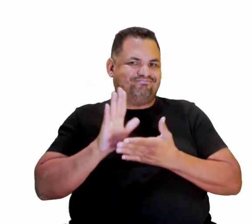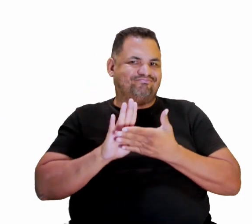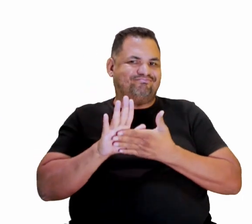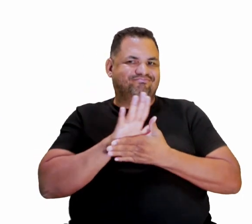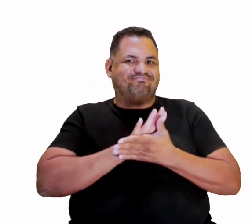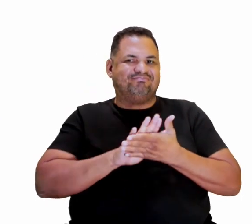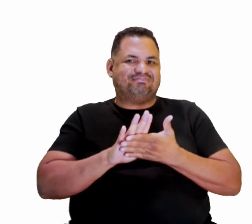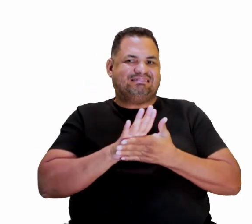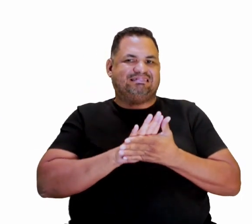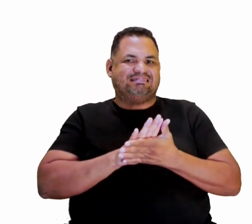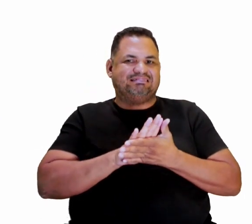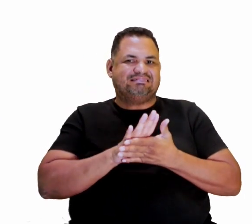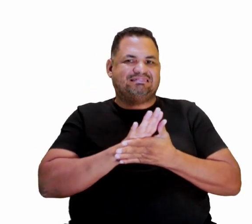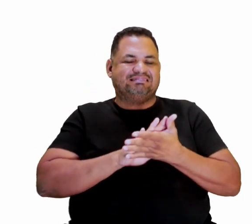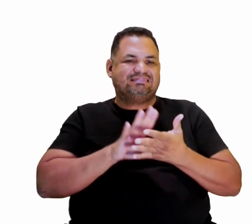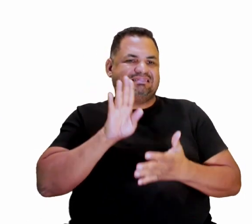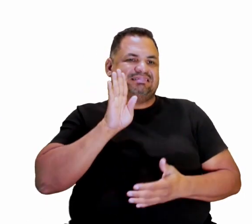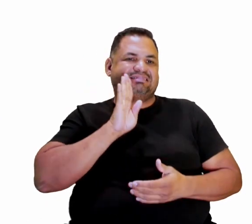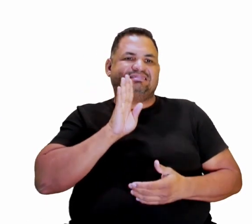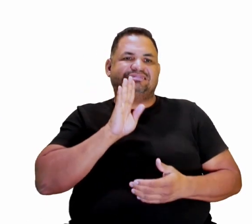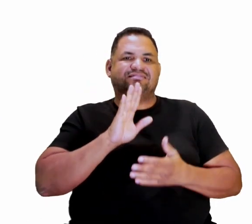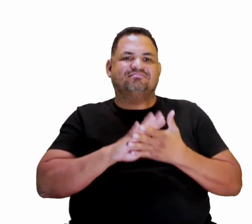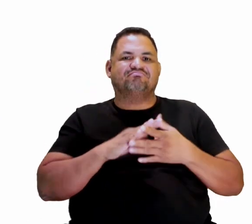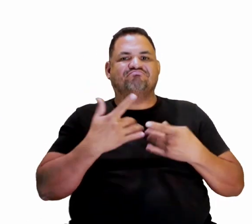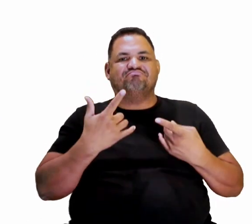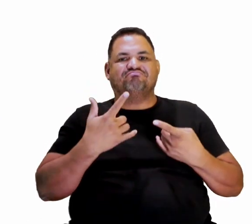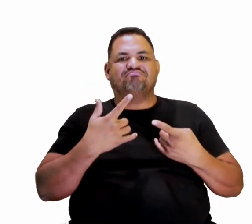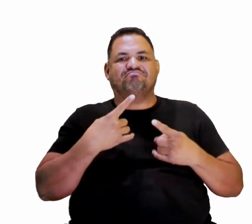muito mal, principalmente em viagens longas.